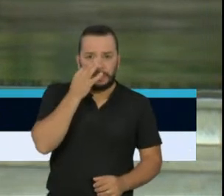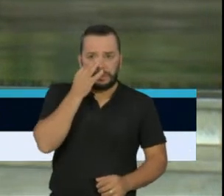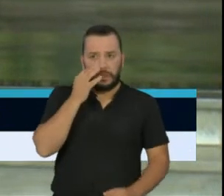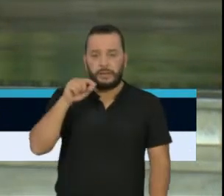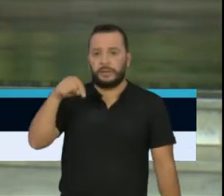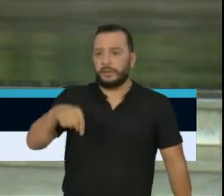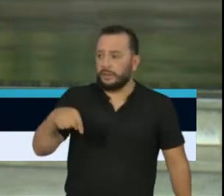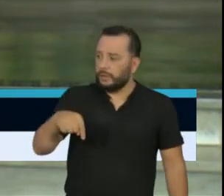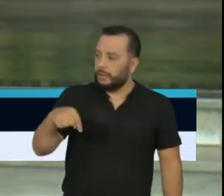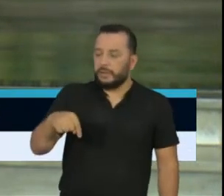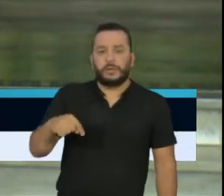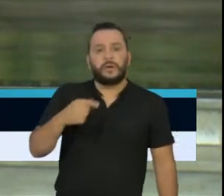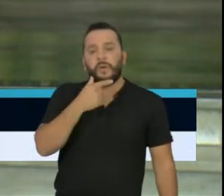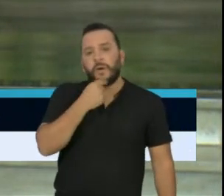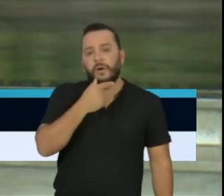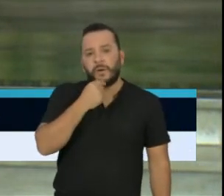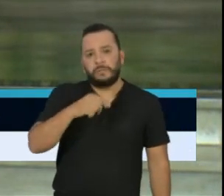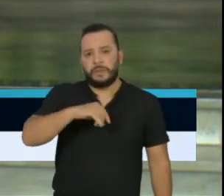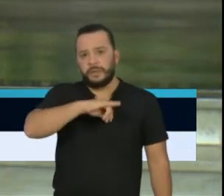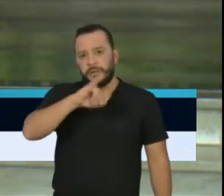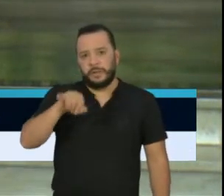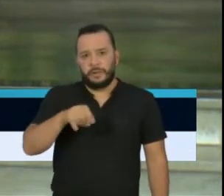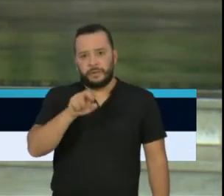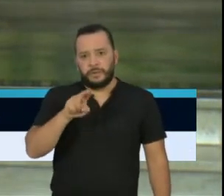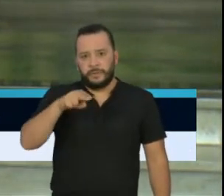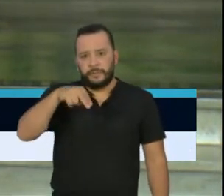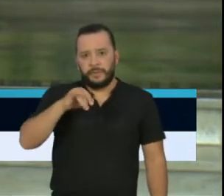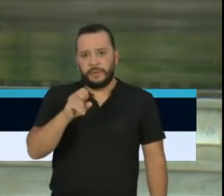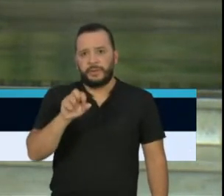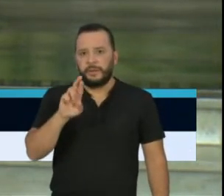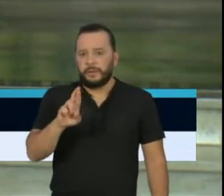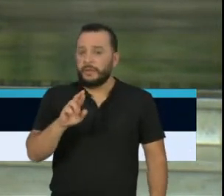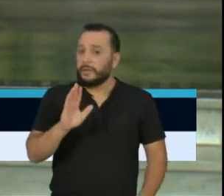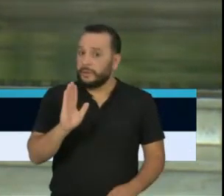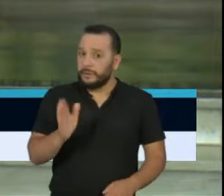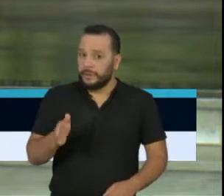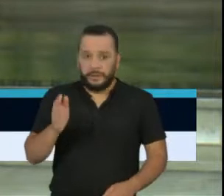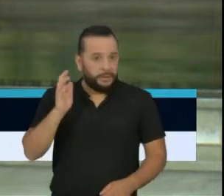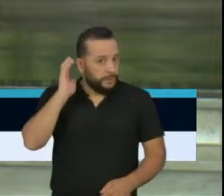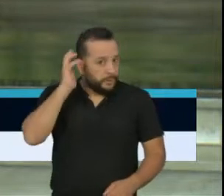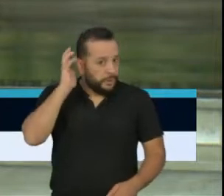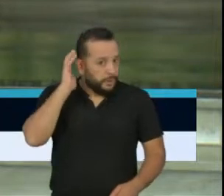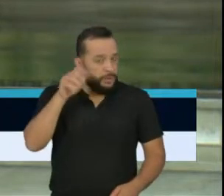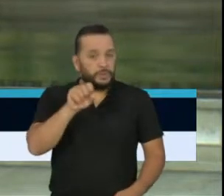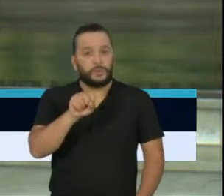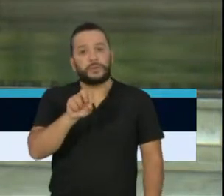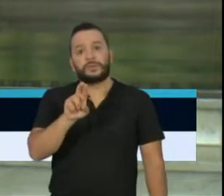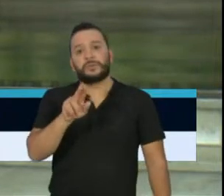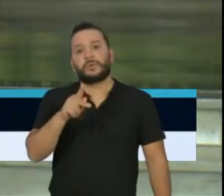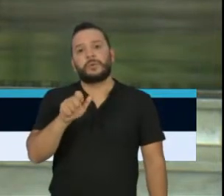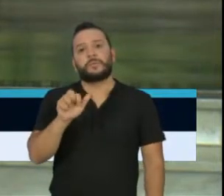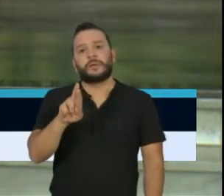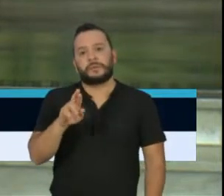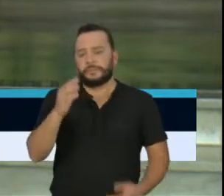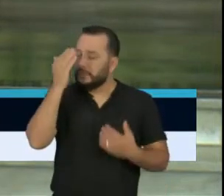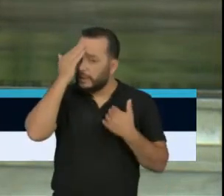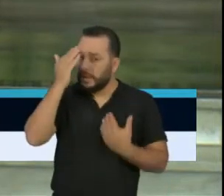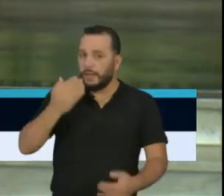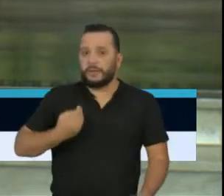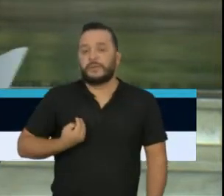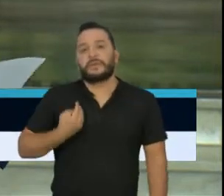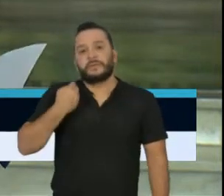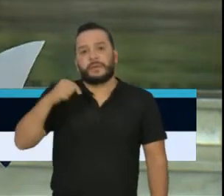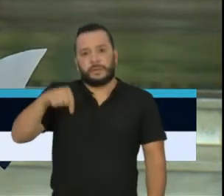que é do jornalista Júnior Berilo, da Super Rádio. Júnior, muito obrigado pela sua presença aqui conosco. Sua pergunta, por